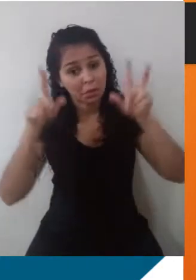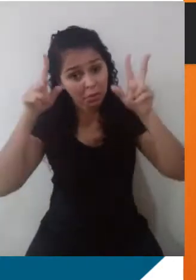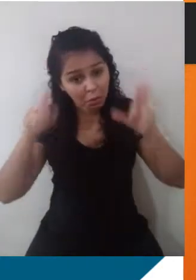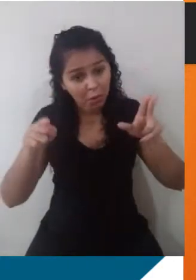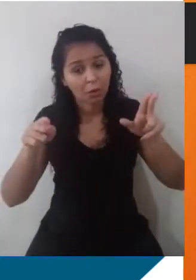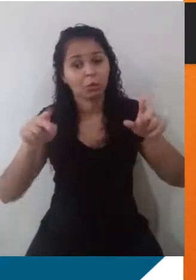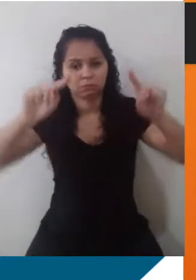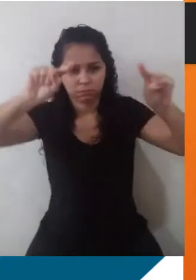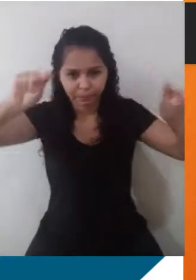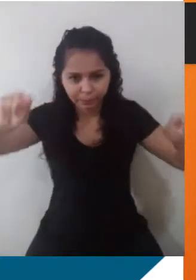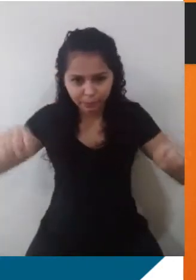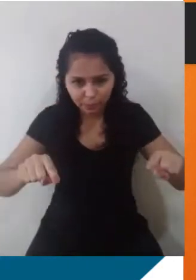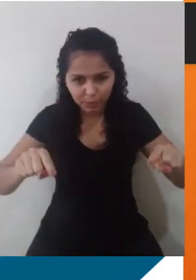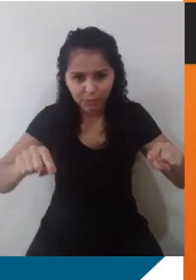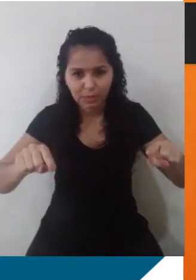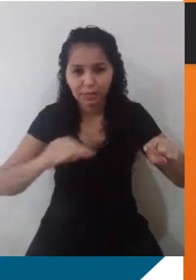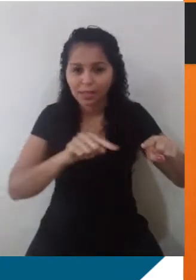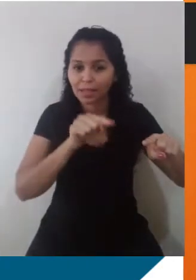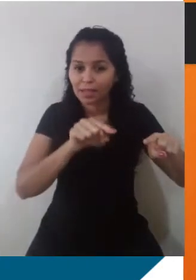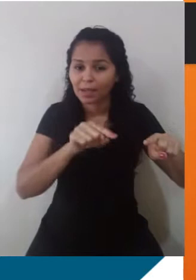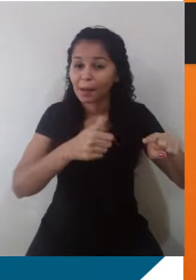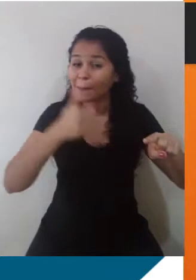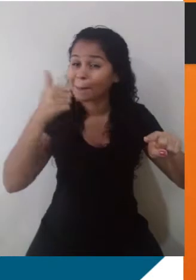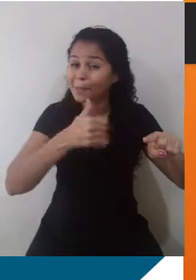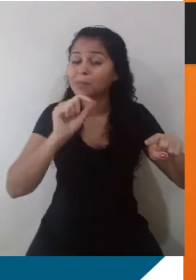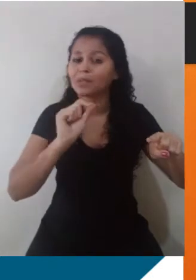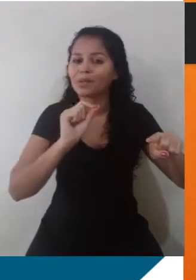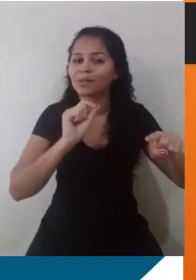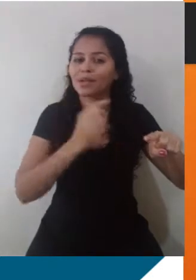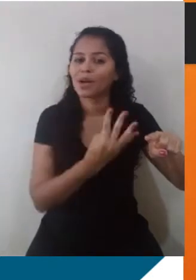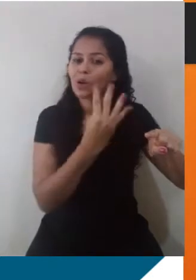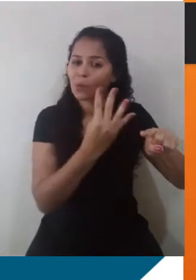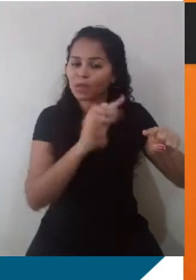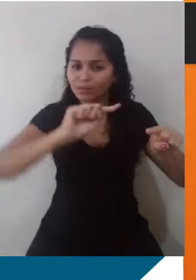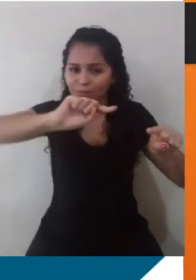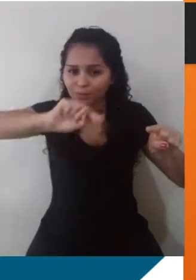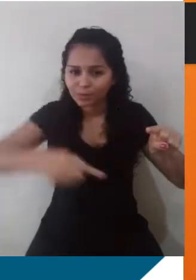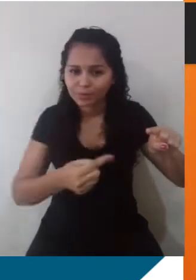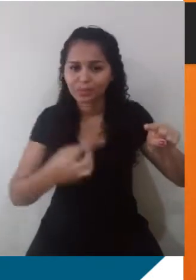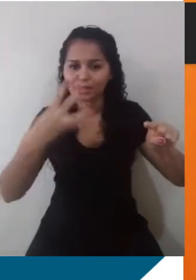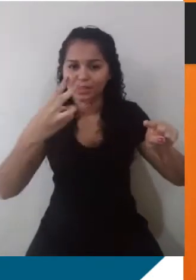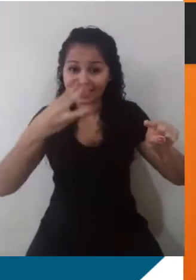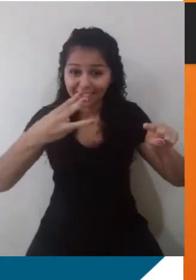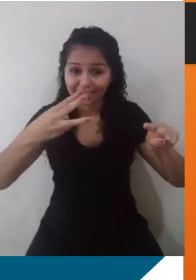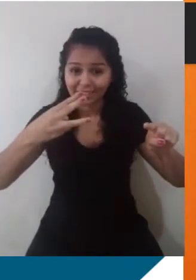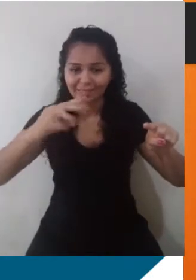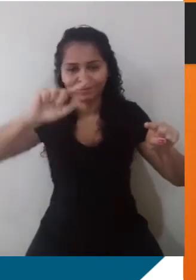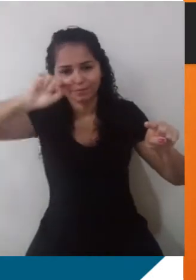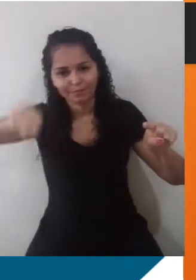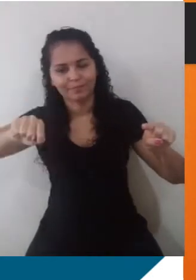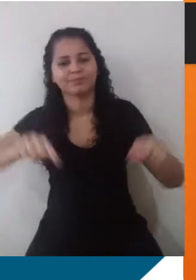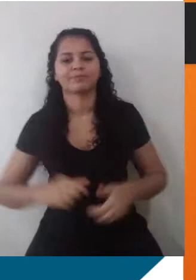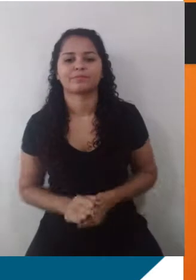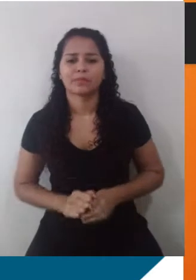mesma forma. Entre parênteses, o primeiro valor que aparece aí é o valor de entrada e depois o valor de saída. O